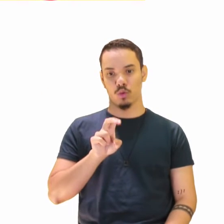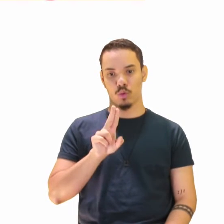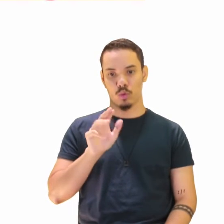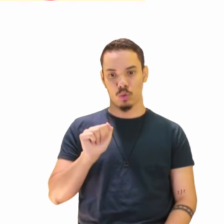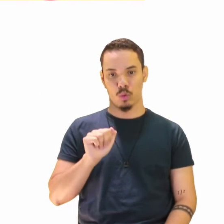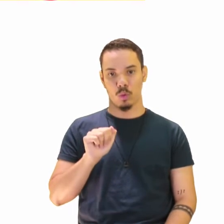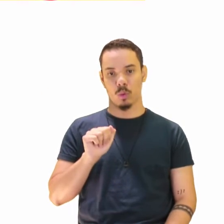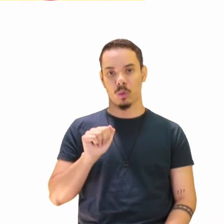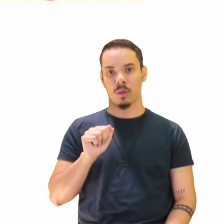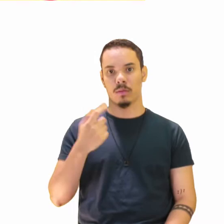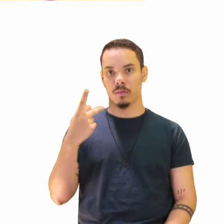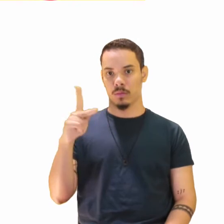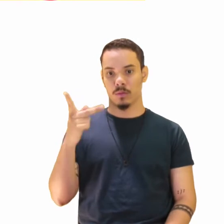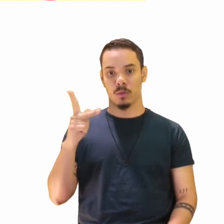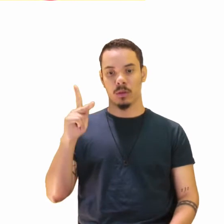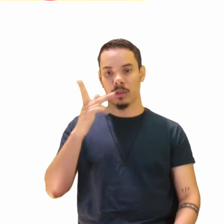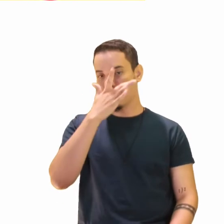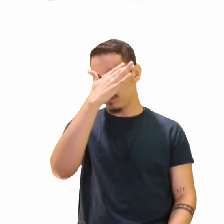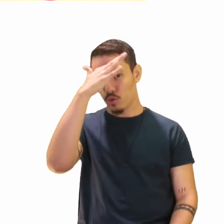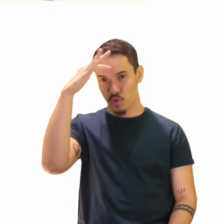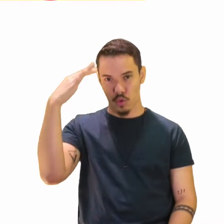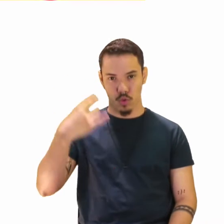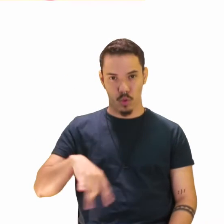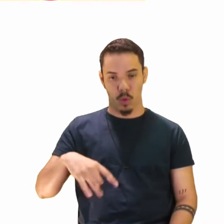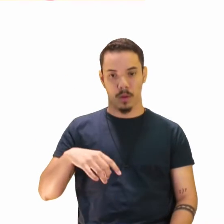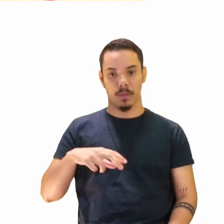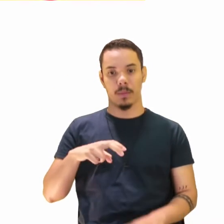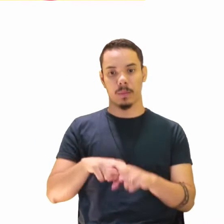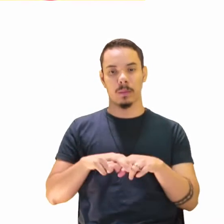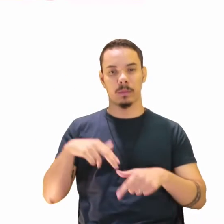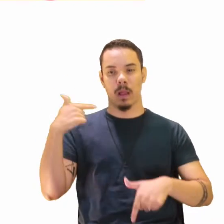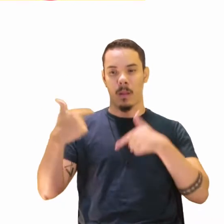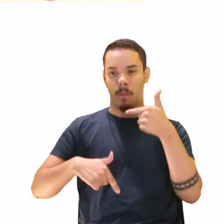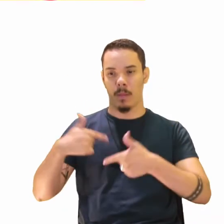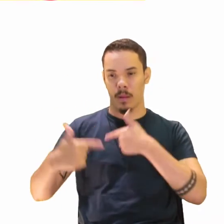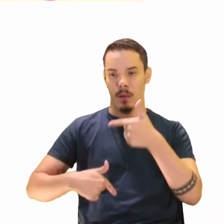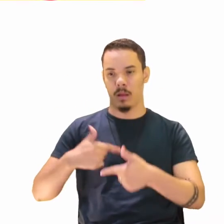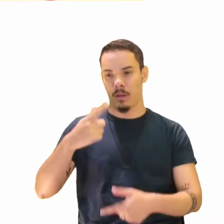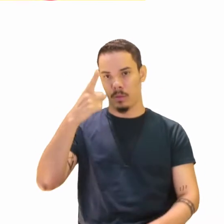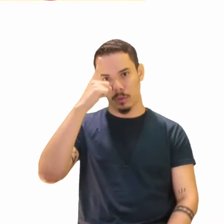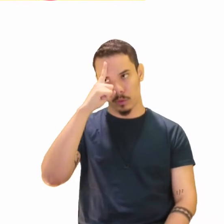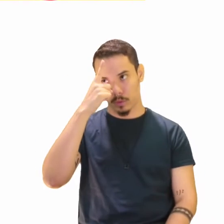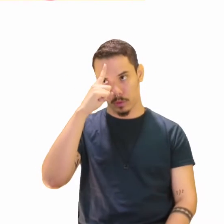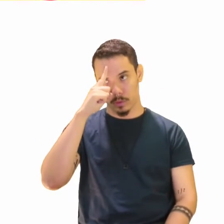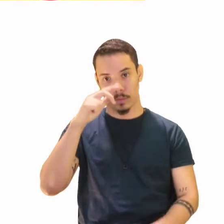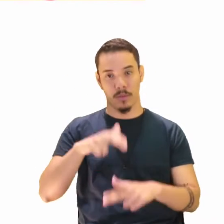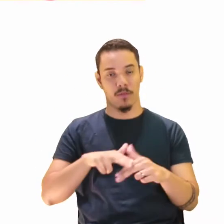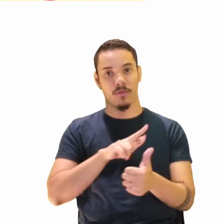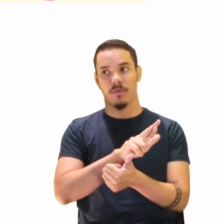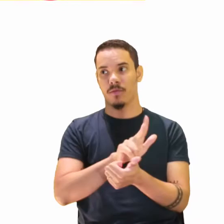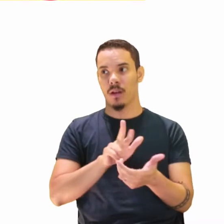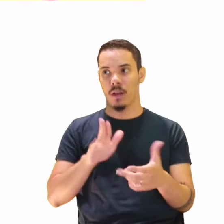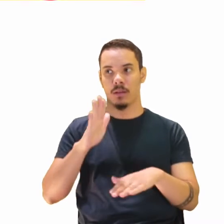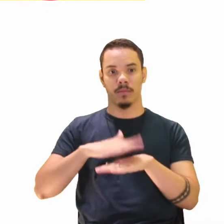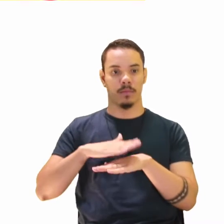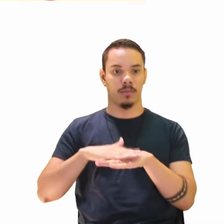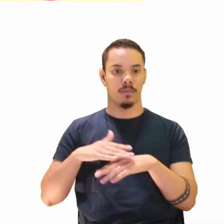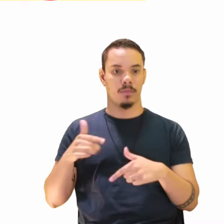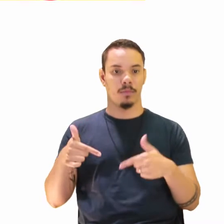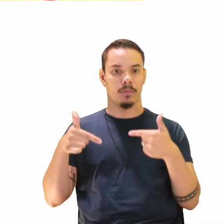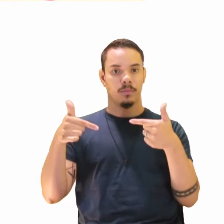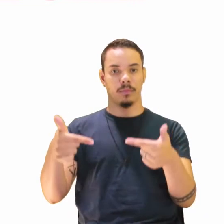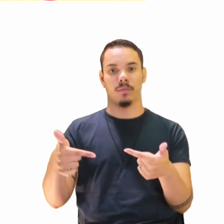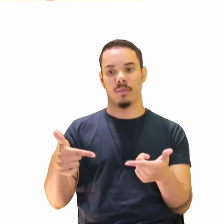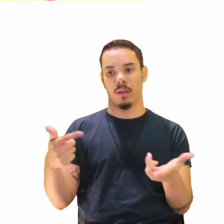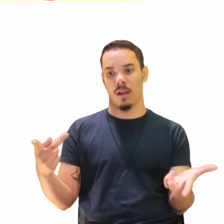suor, belezinha? Então, é da lida. Então, olha só, as várias ações que aqui